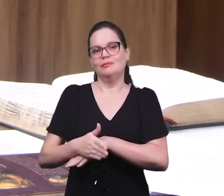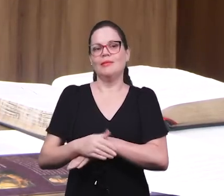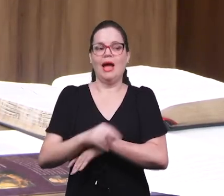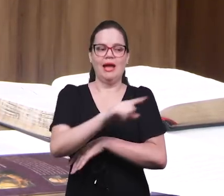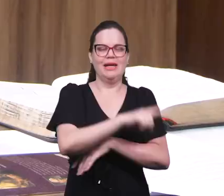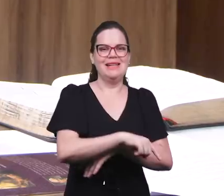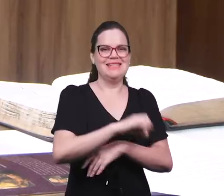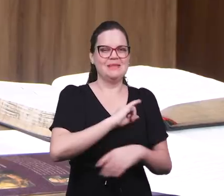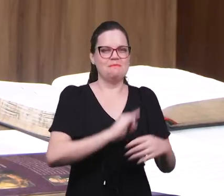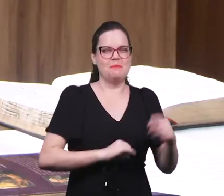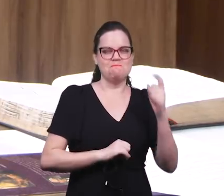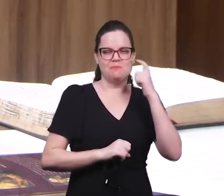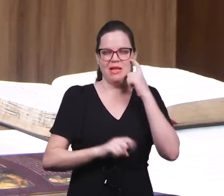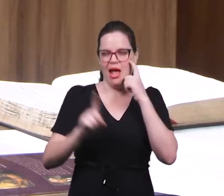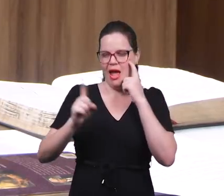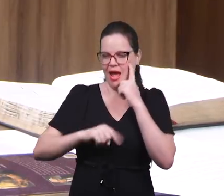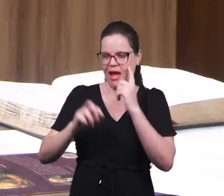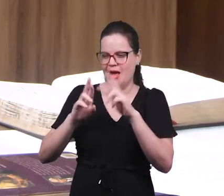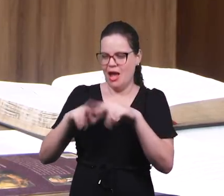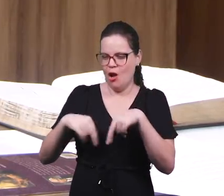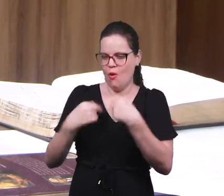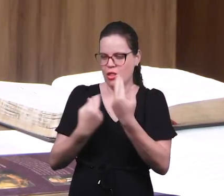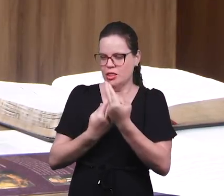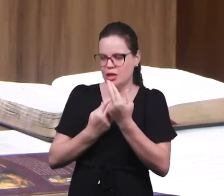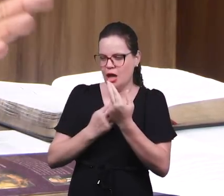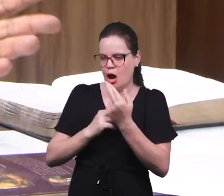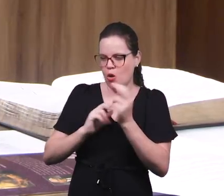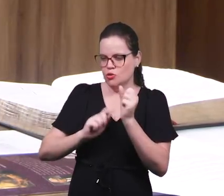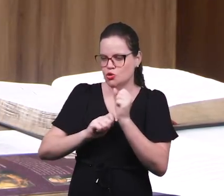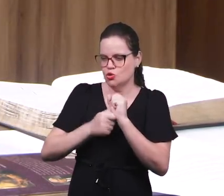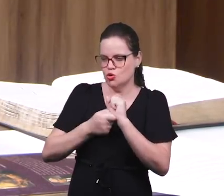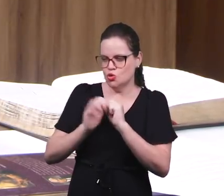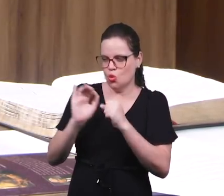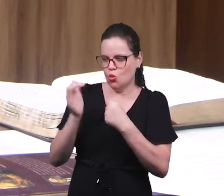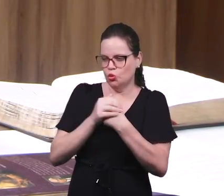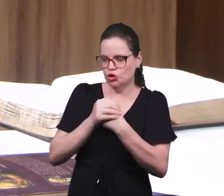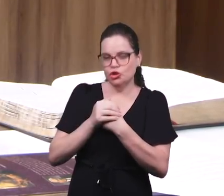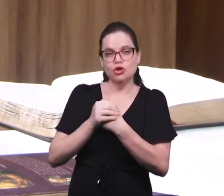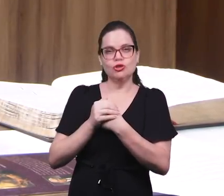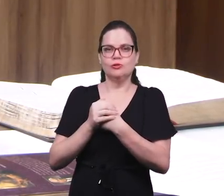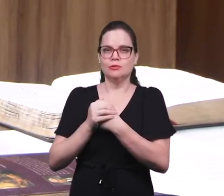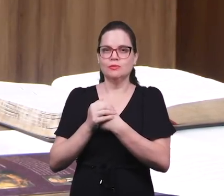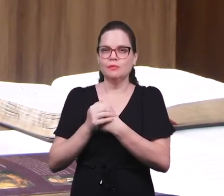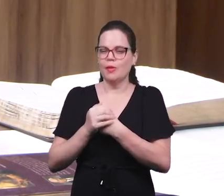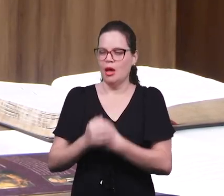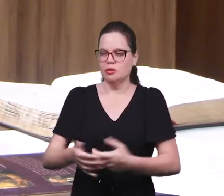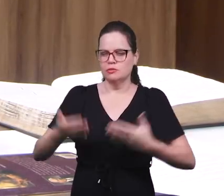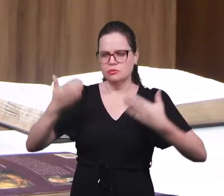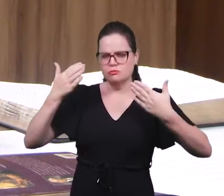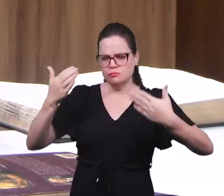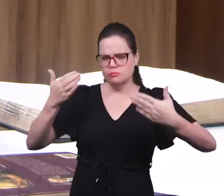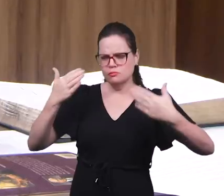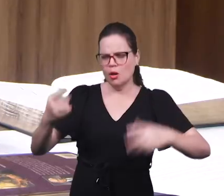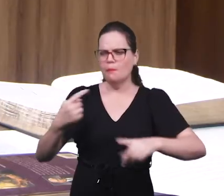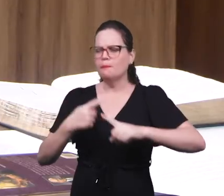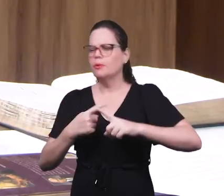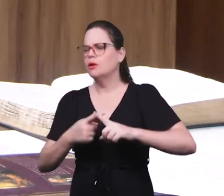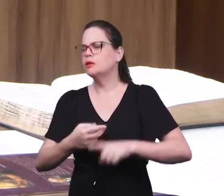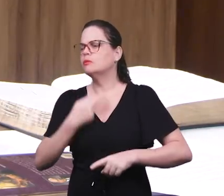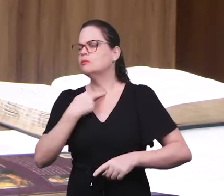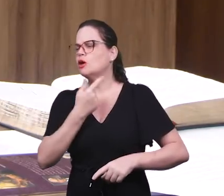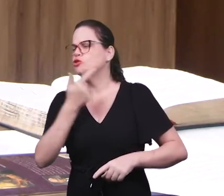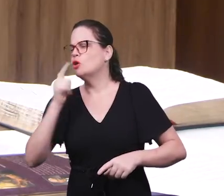secreta que os cristãos faziam despertava suspeita nisso, essas reuniões. Que reuniões secretas estão fazendo aí? Por que não pode outros